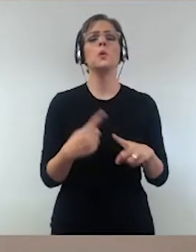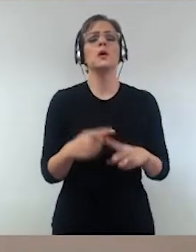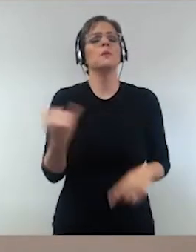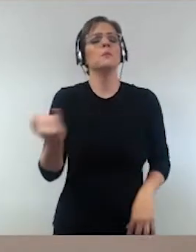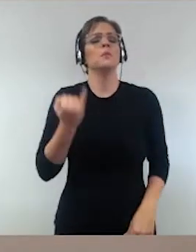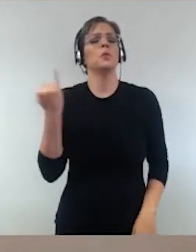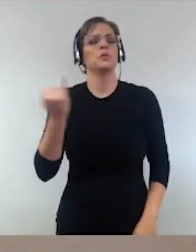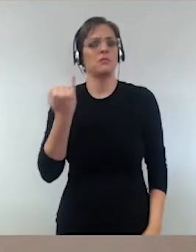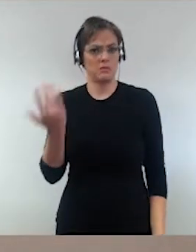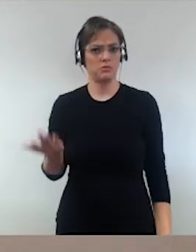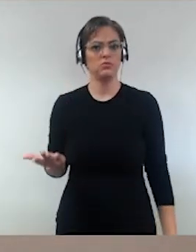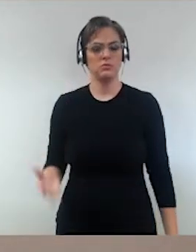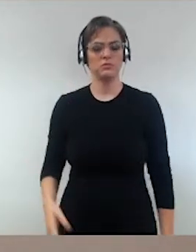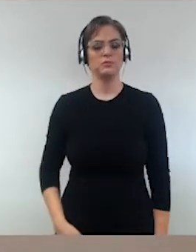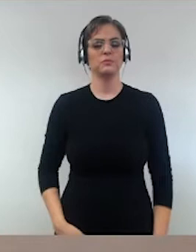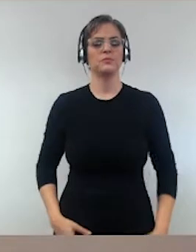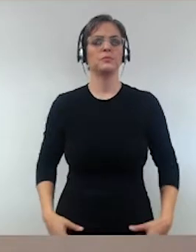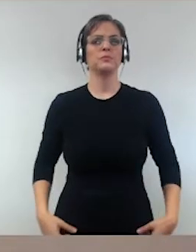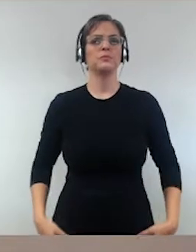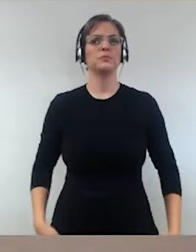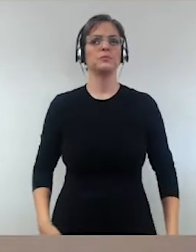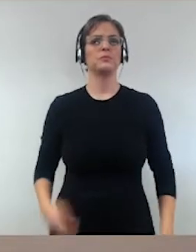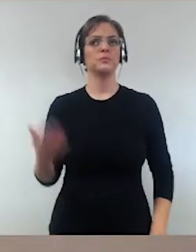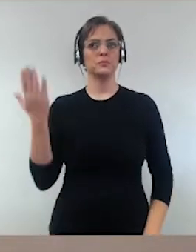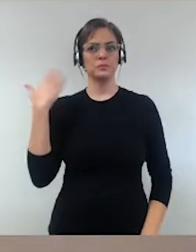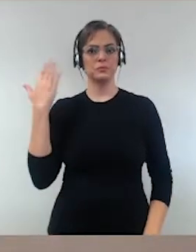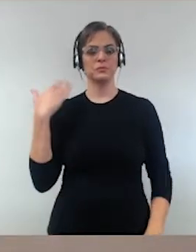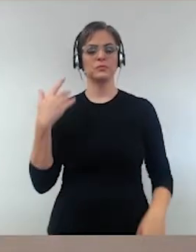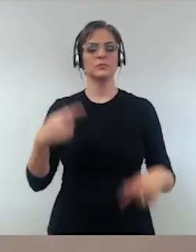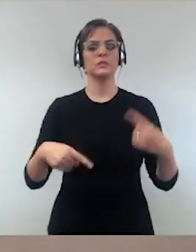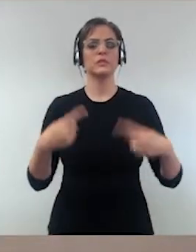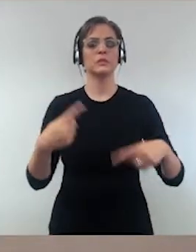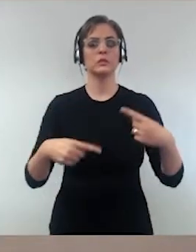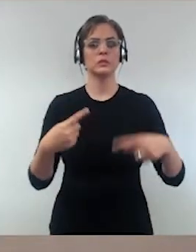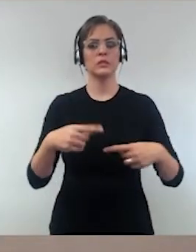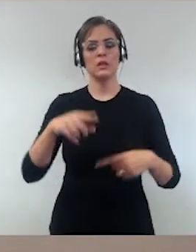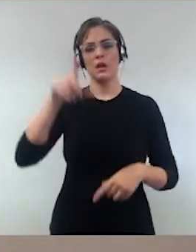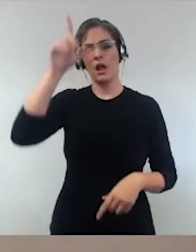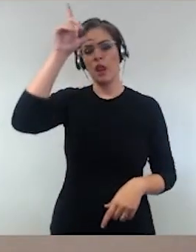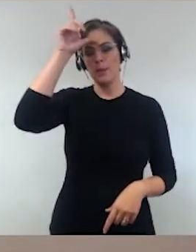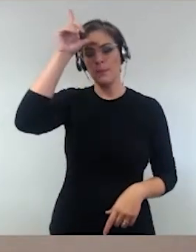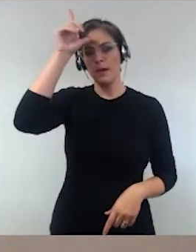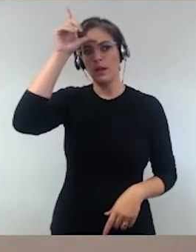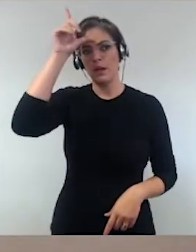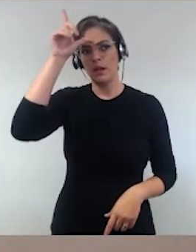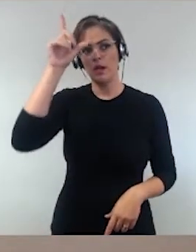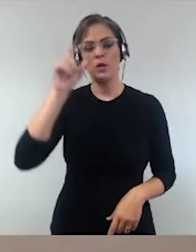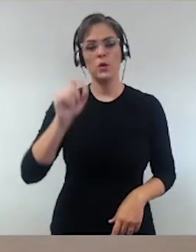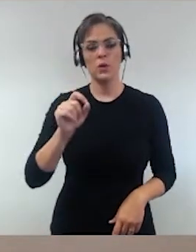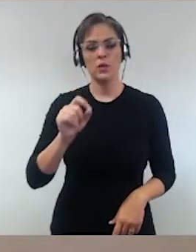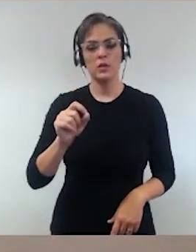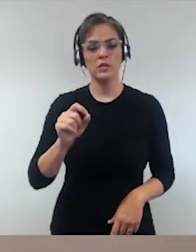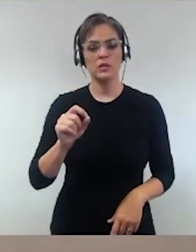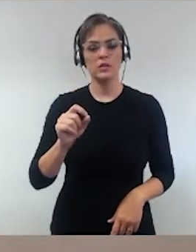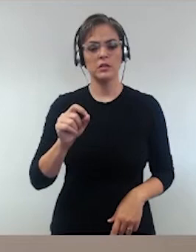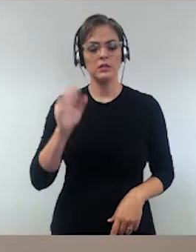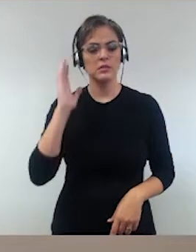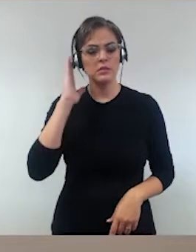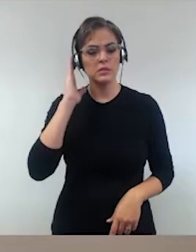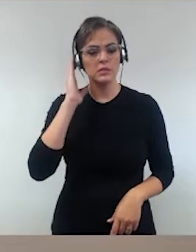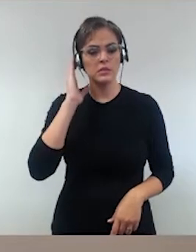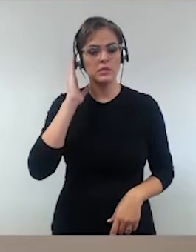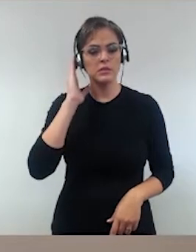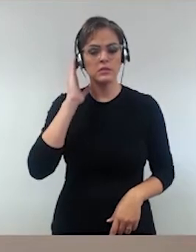importante? Nesse momento, se discutia na Alemanha uma lei de recenseamento de toda a